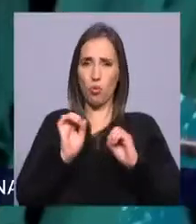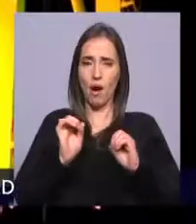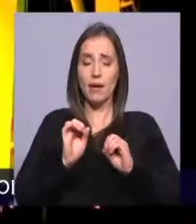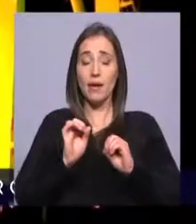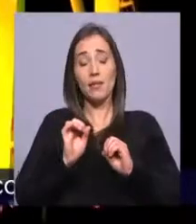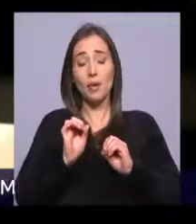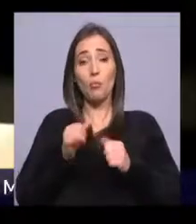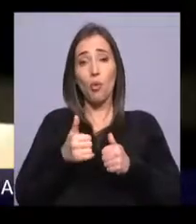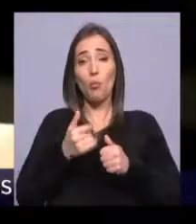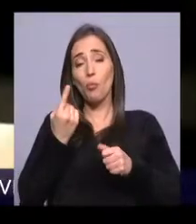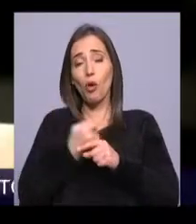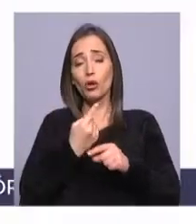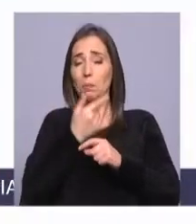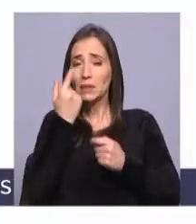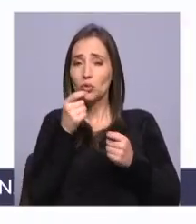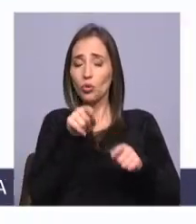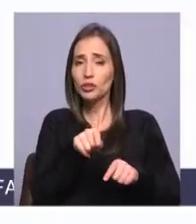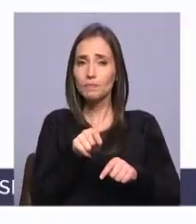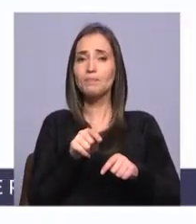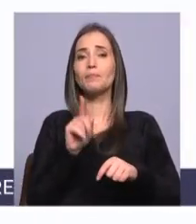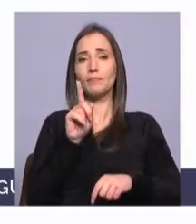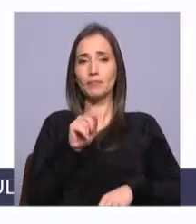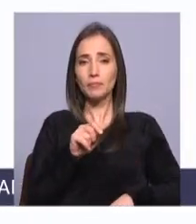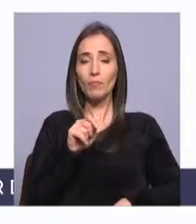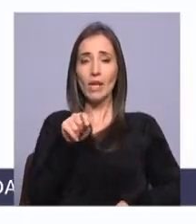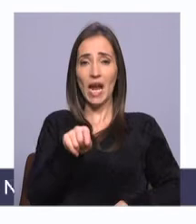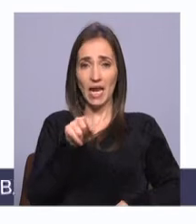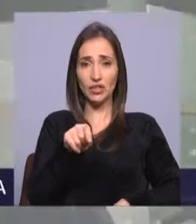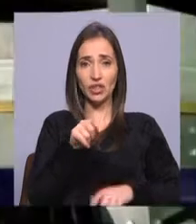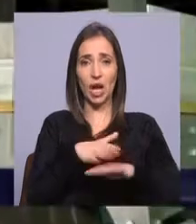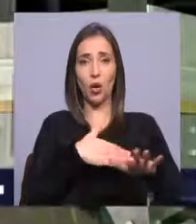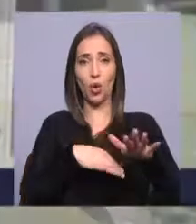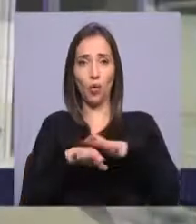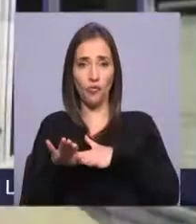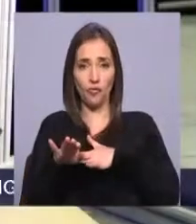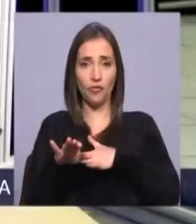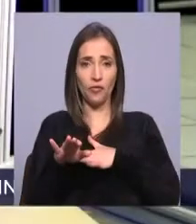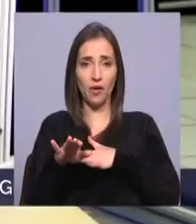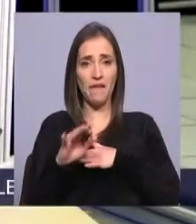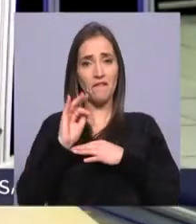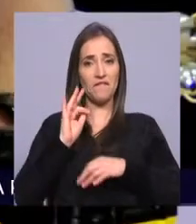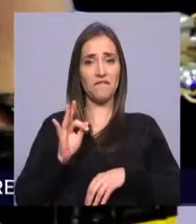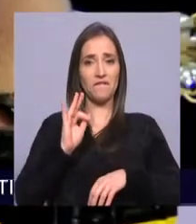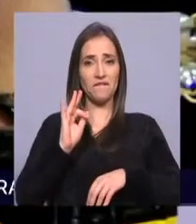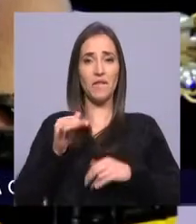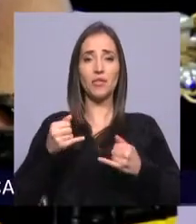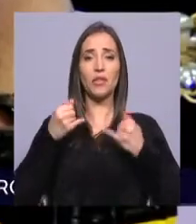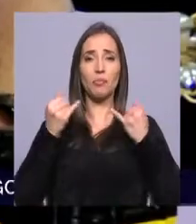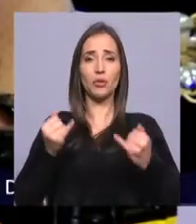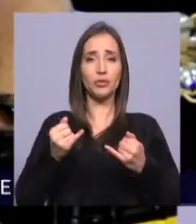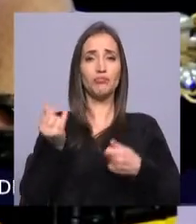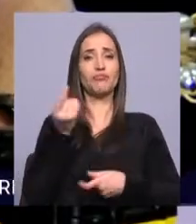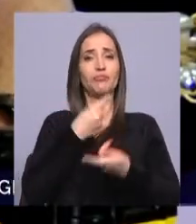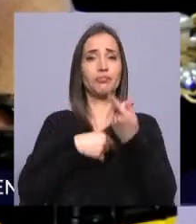algo parecido com isto. E, mais do que isso, esta luva, chamada Ironhead, a luva de ferro, foi depois comercializada